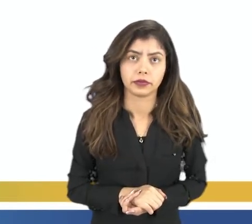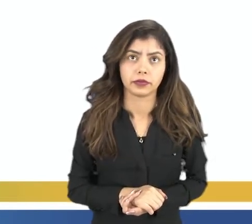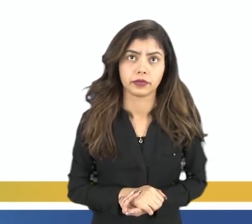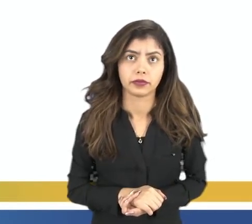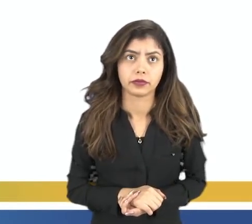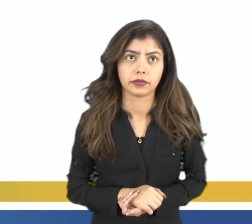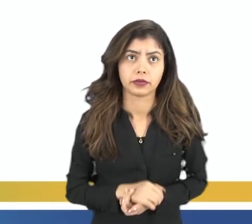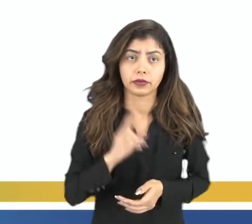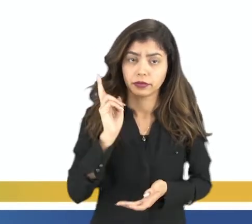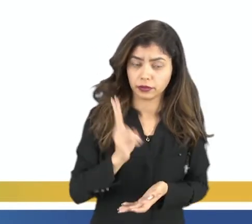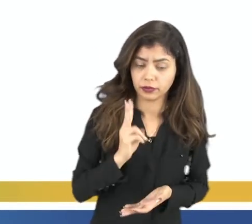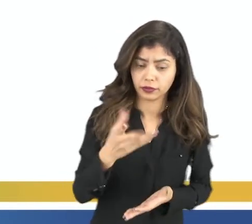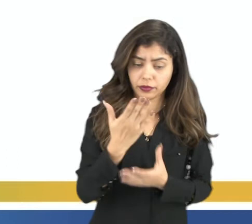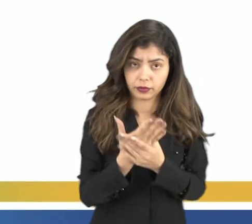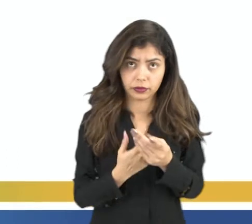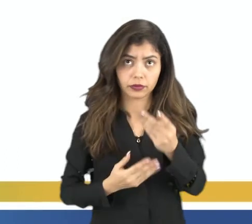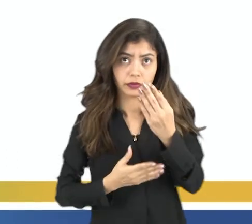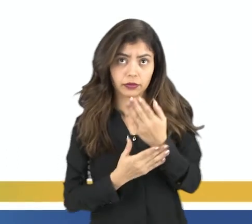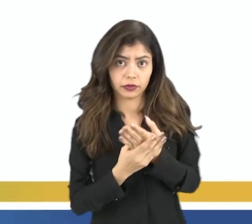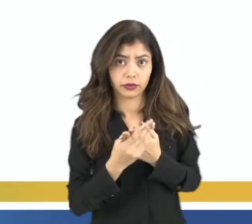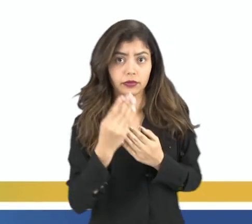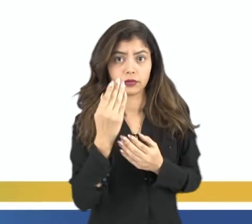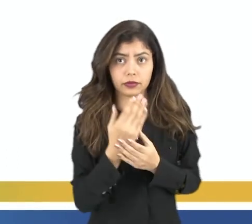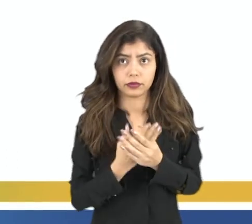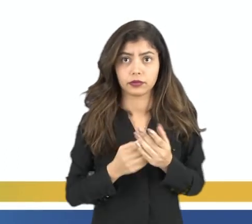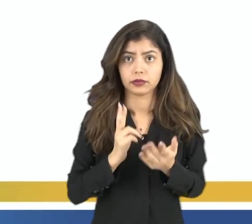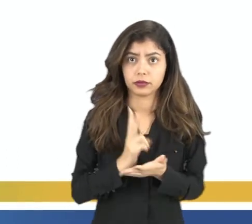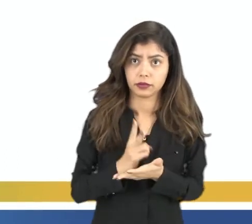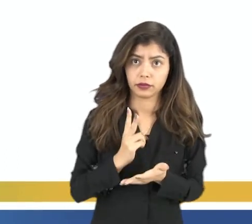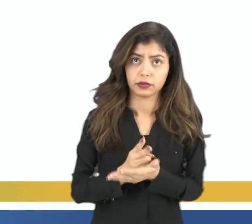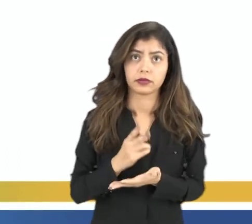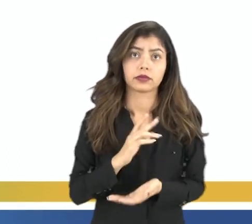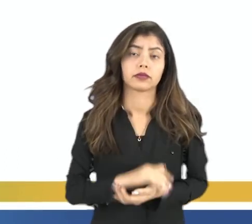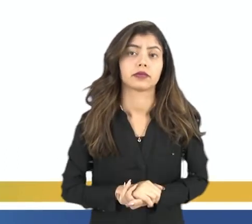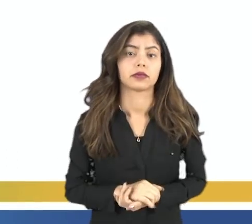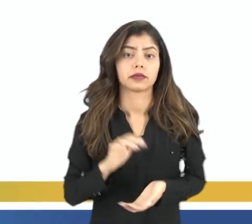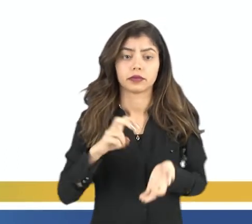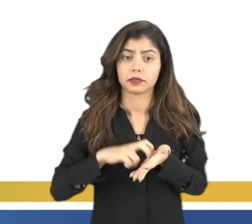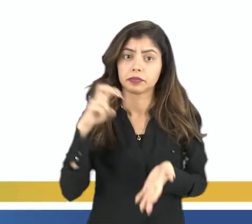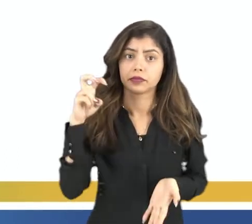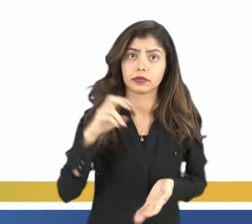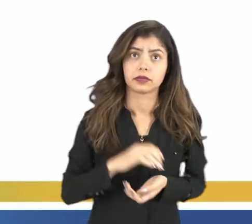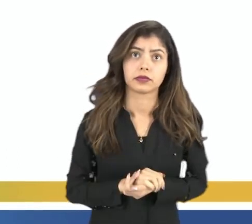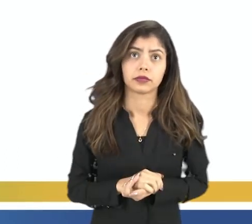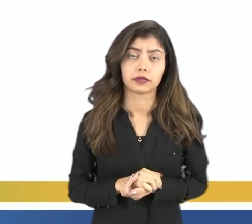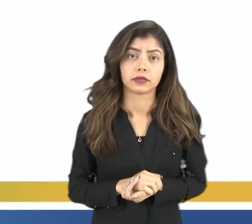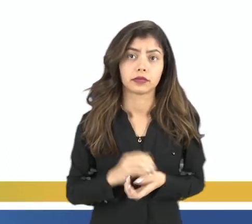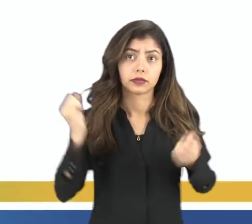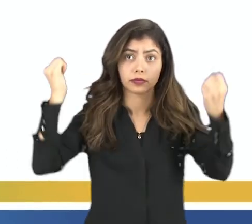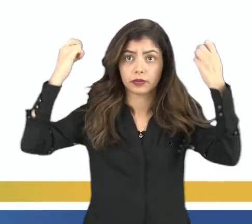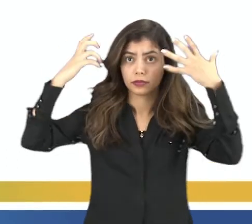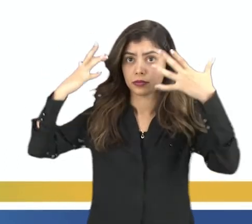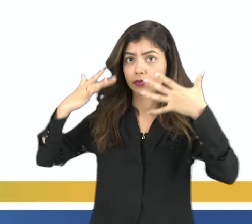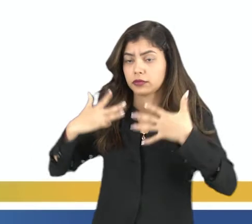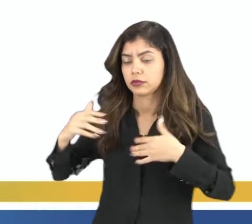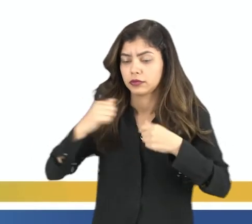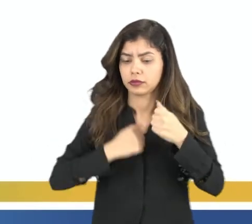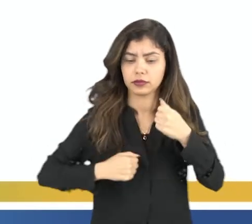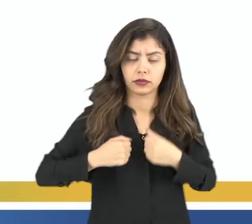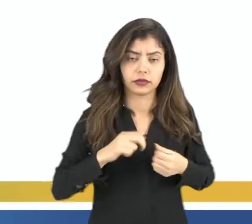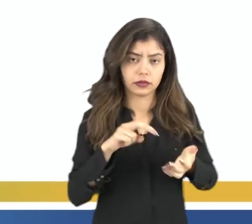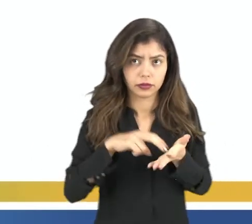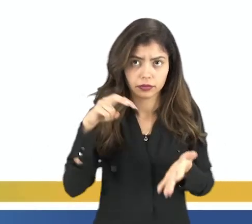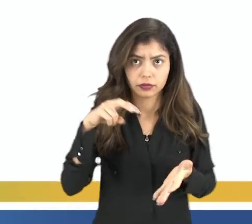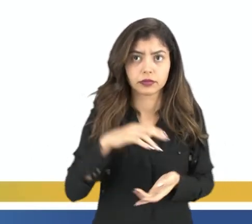lavamos, in the morning. In the morning, você já sabe o que é, pela manhã. Nós sempre nos lavamos, né,